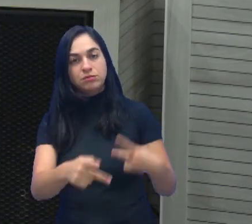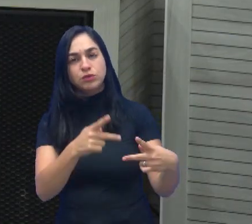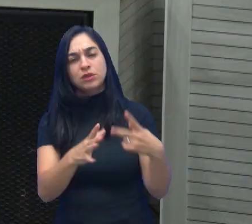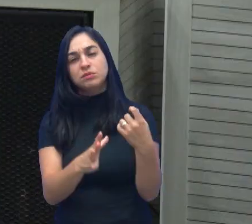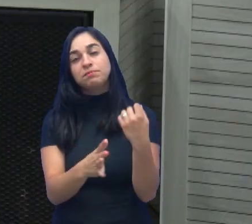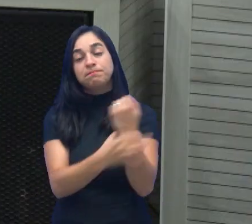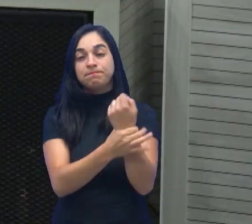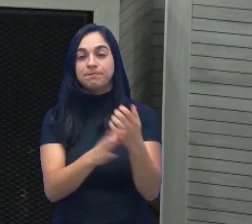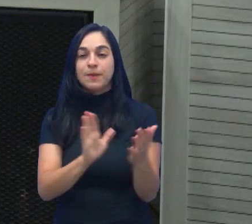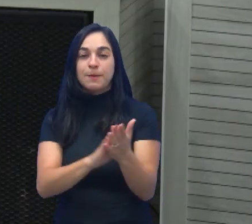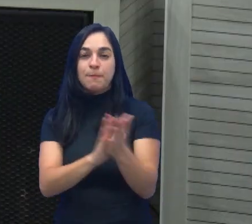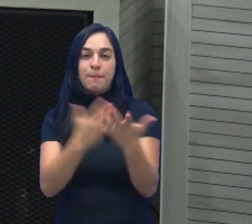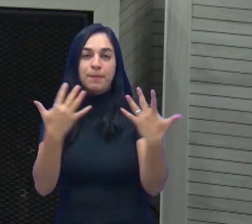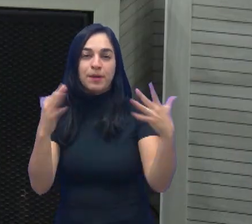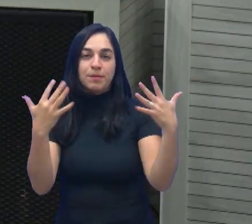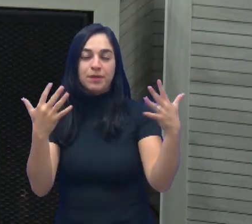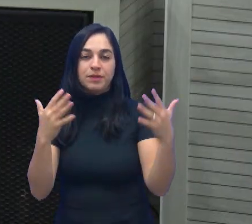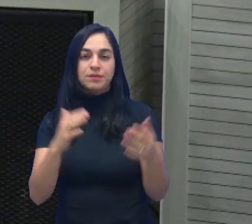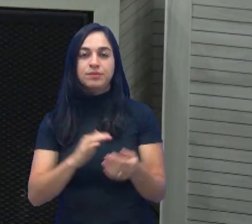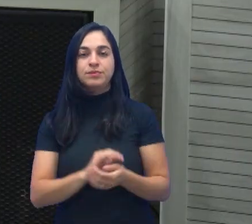Parabéns a vocês.